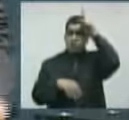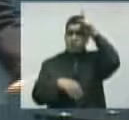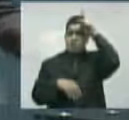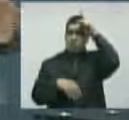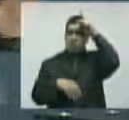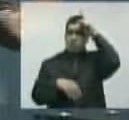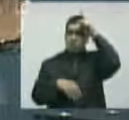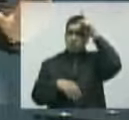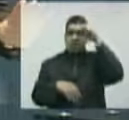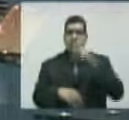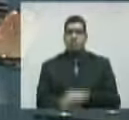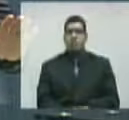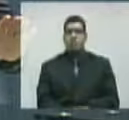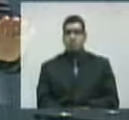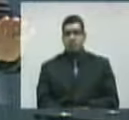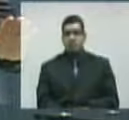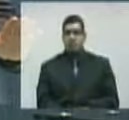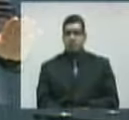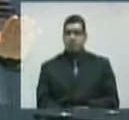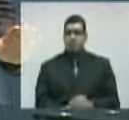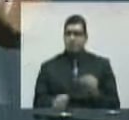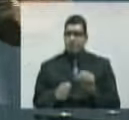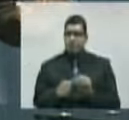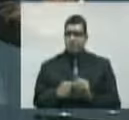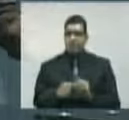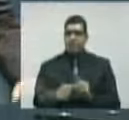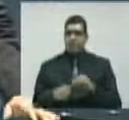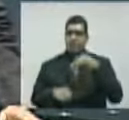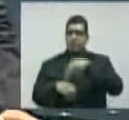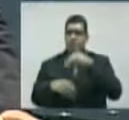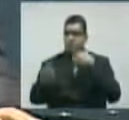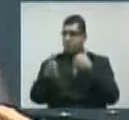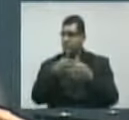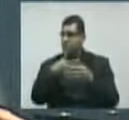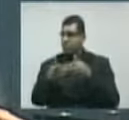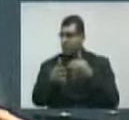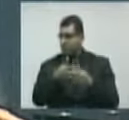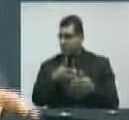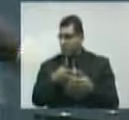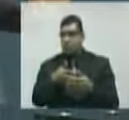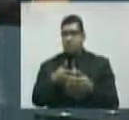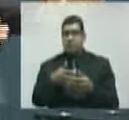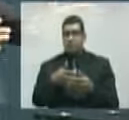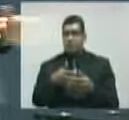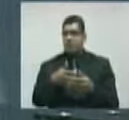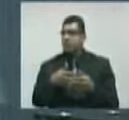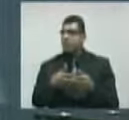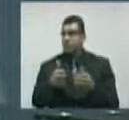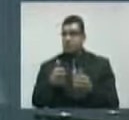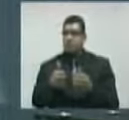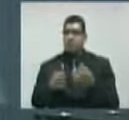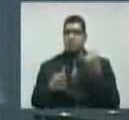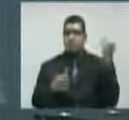nós não estamos falando aqui de um município qualquer, ou de um município de